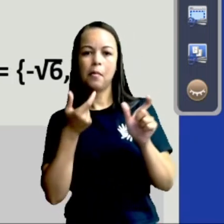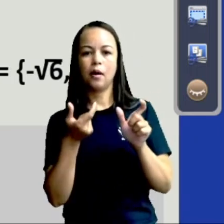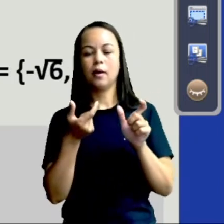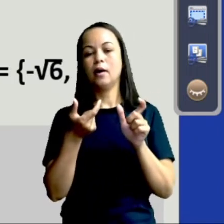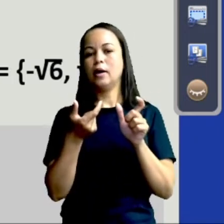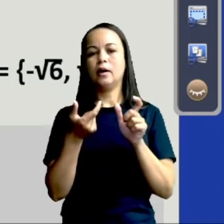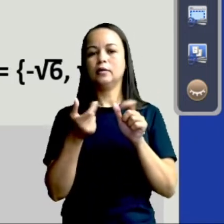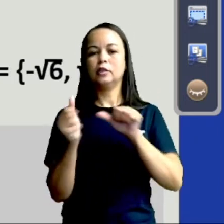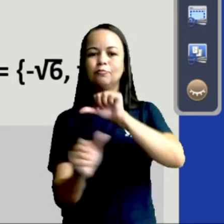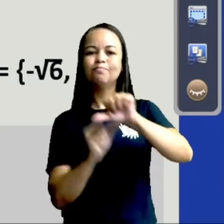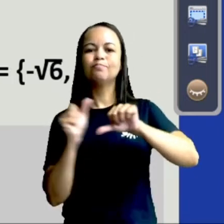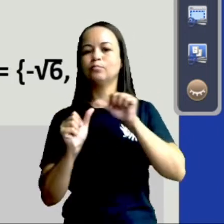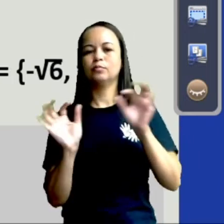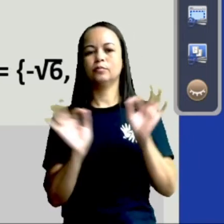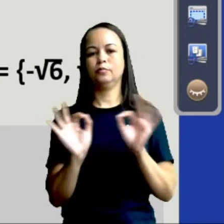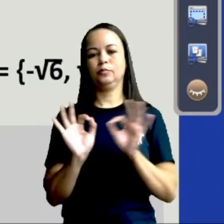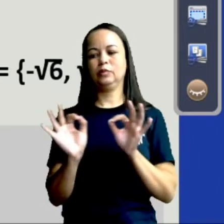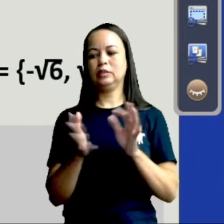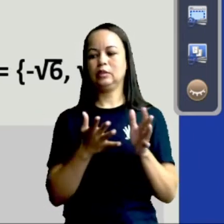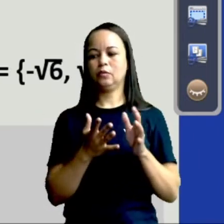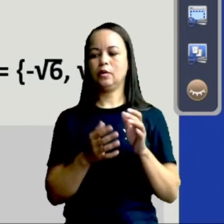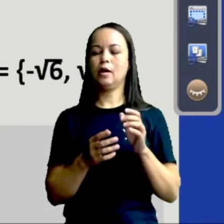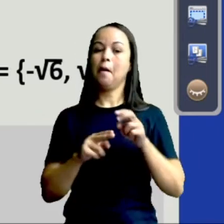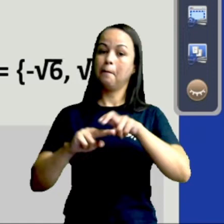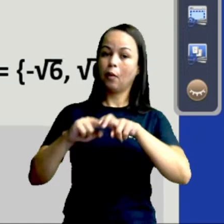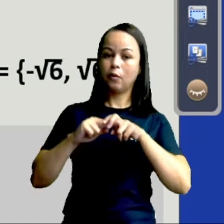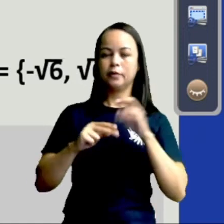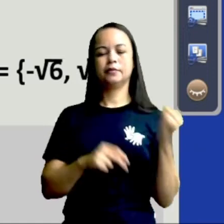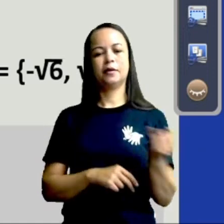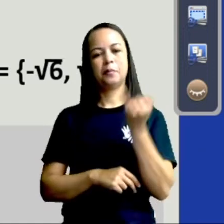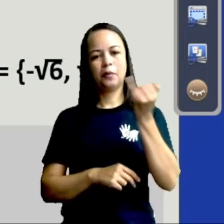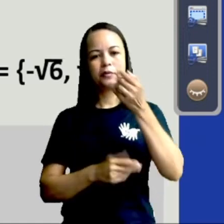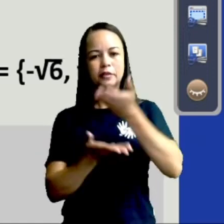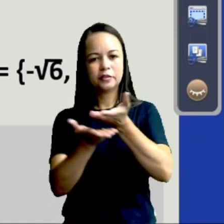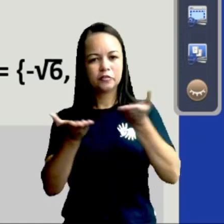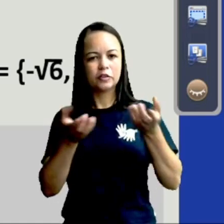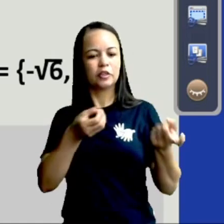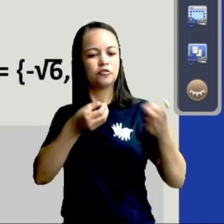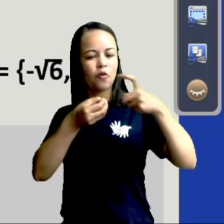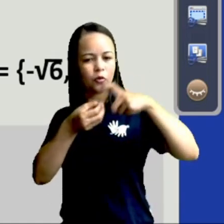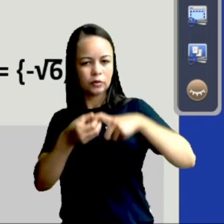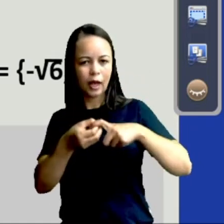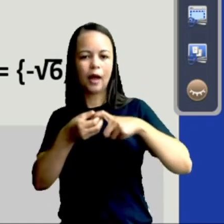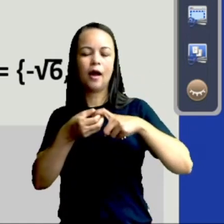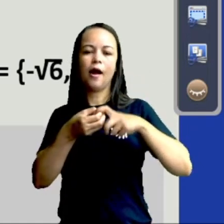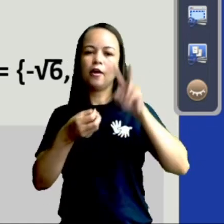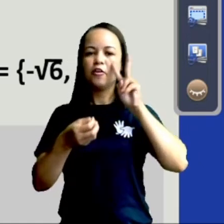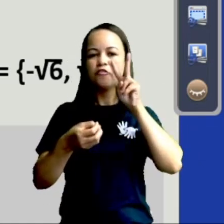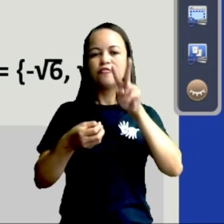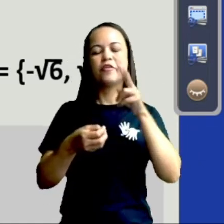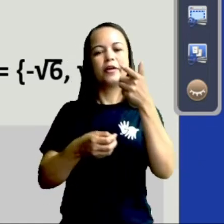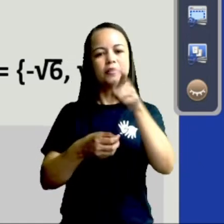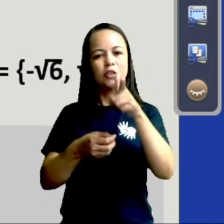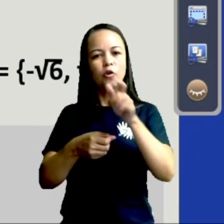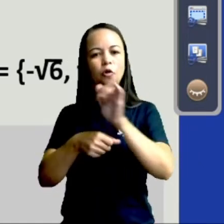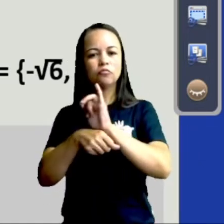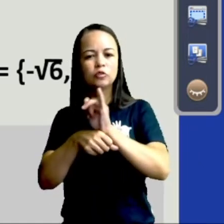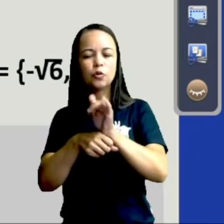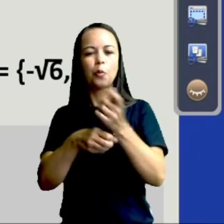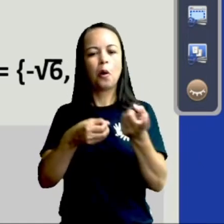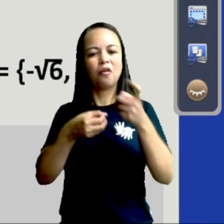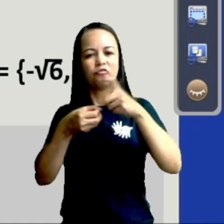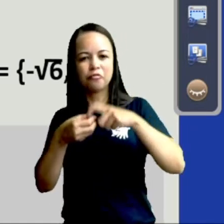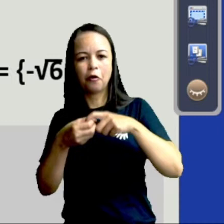igualdade não se altera. Por isso que é importante você voltar e assistir a aula que eu fiz